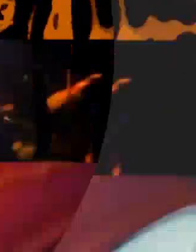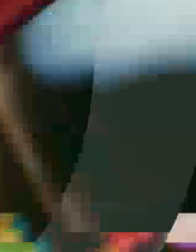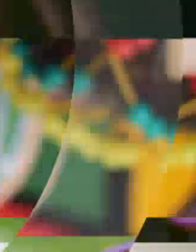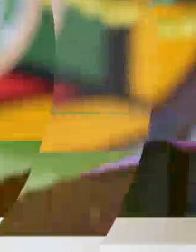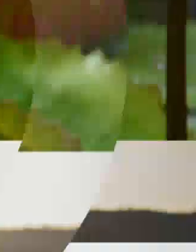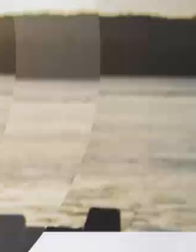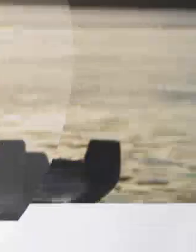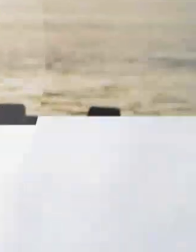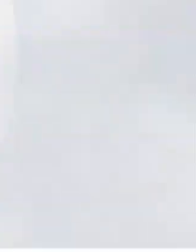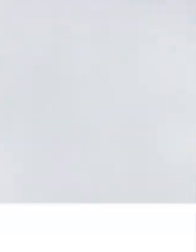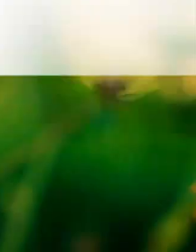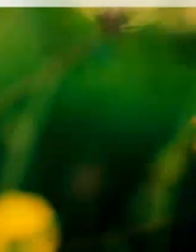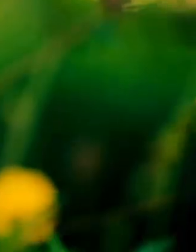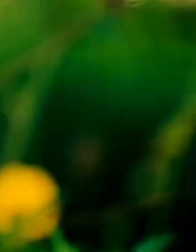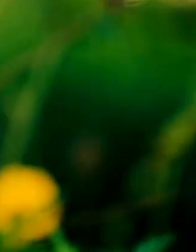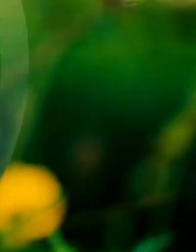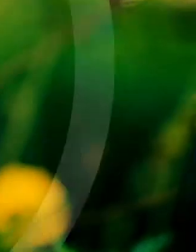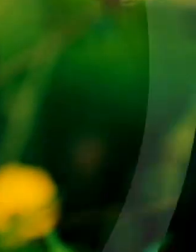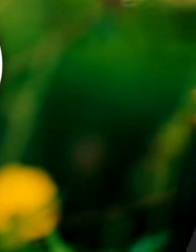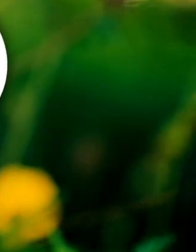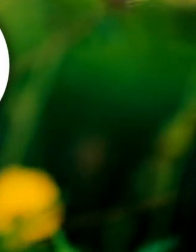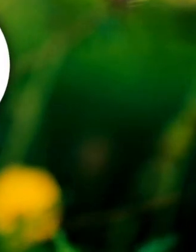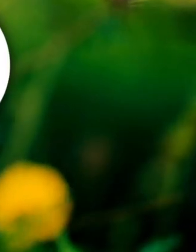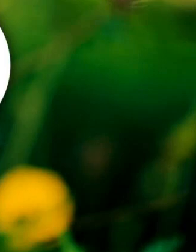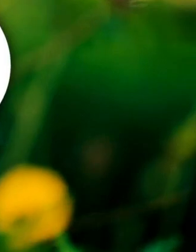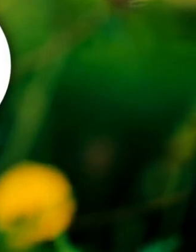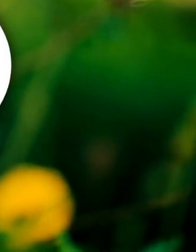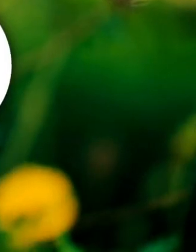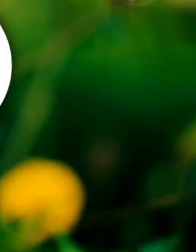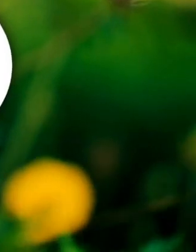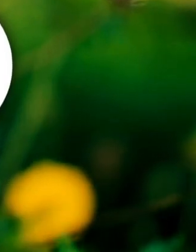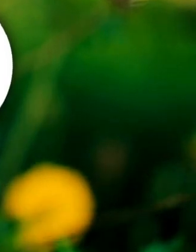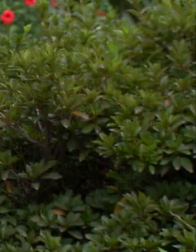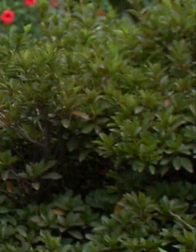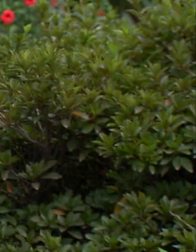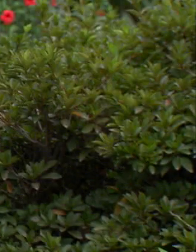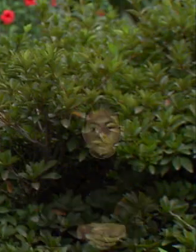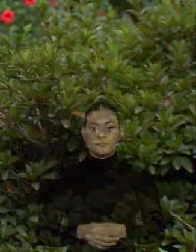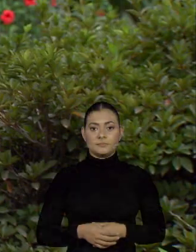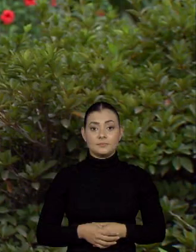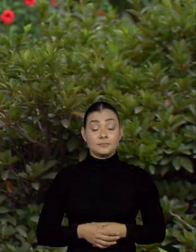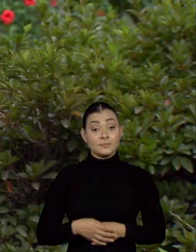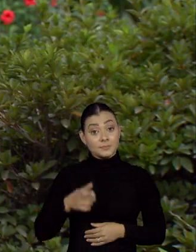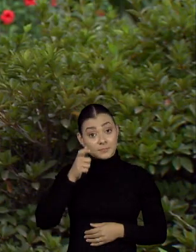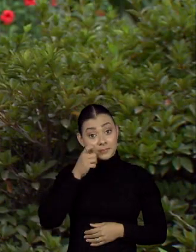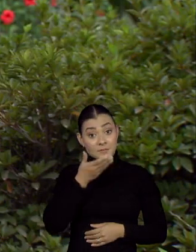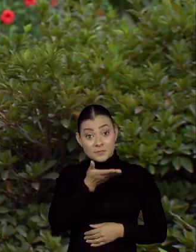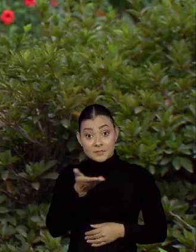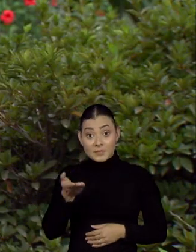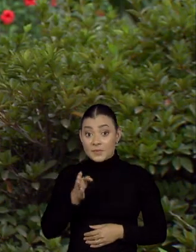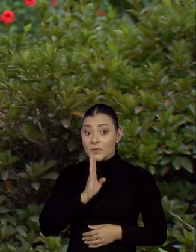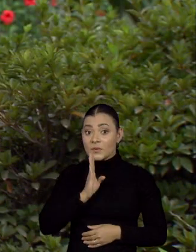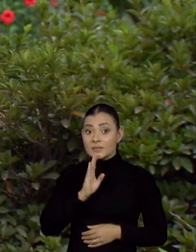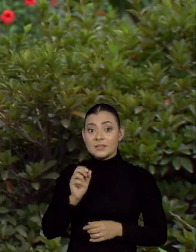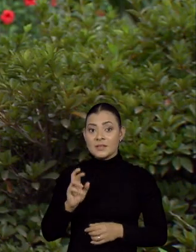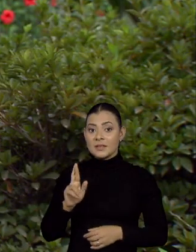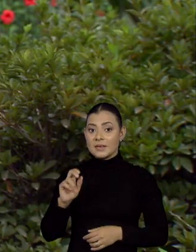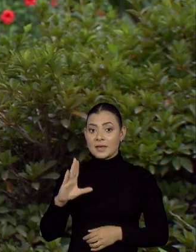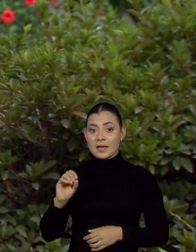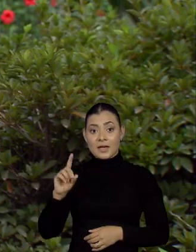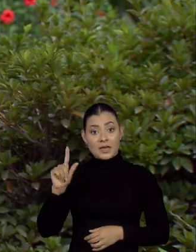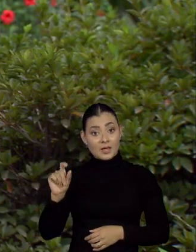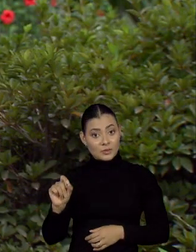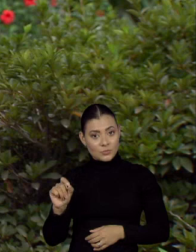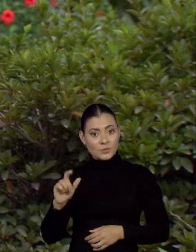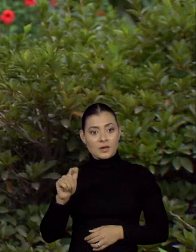Você vai conhecer agora Ricardo Galvão, um